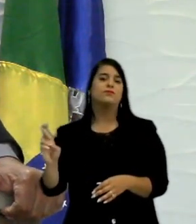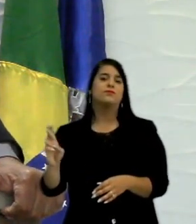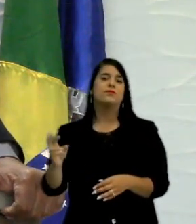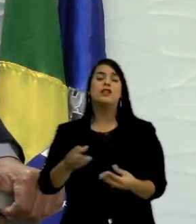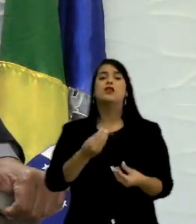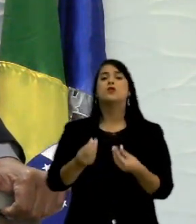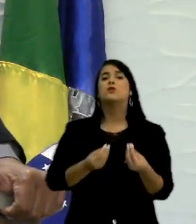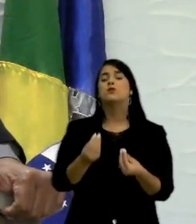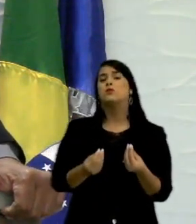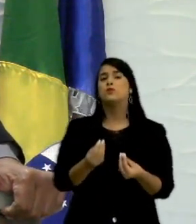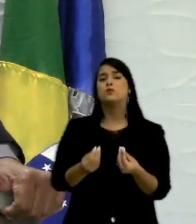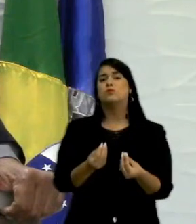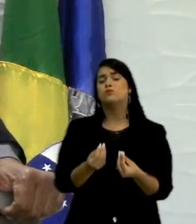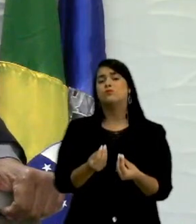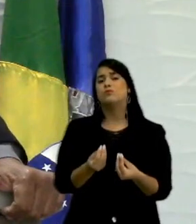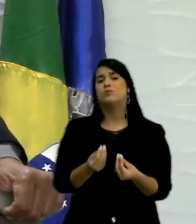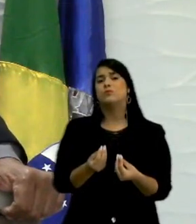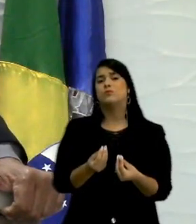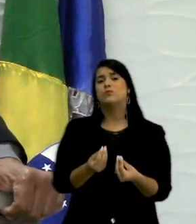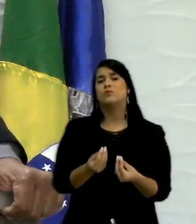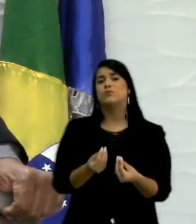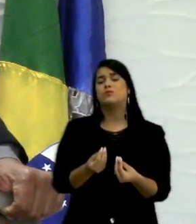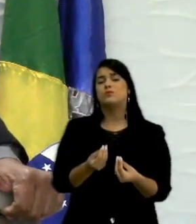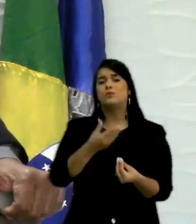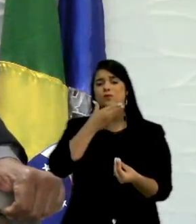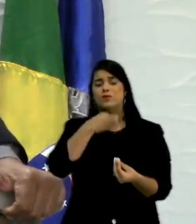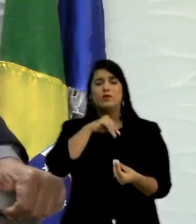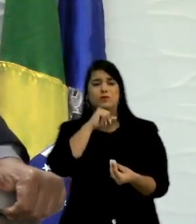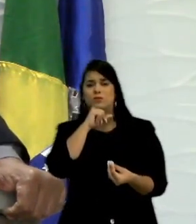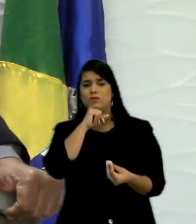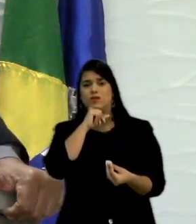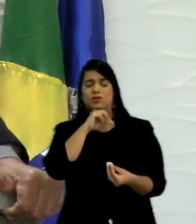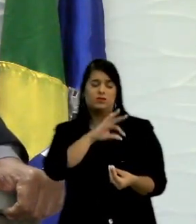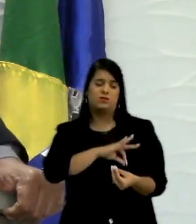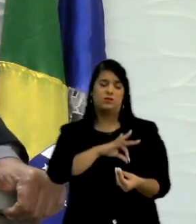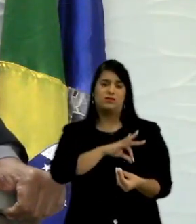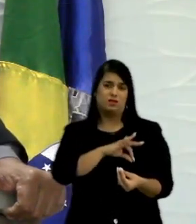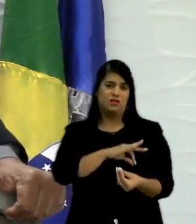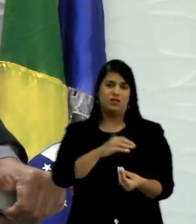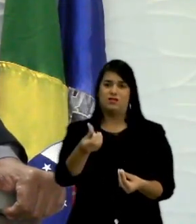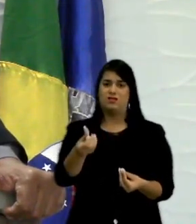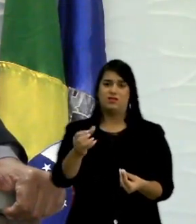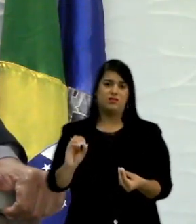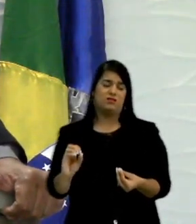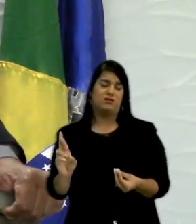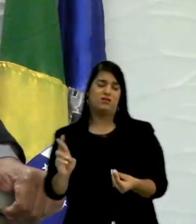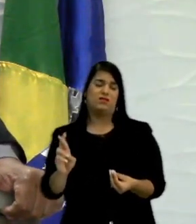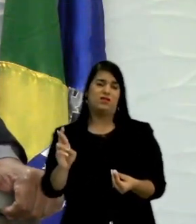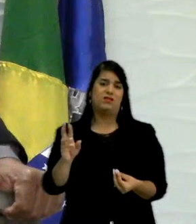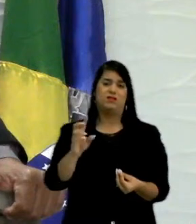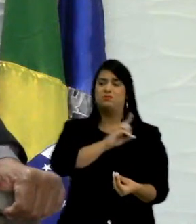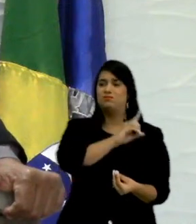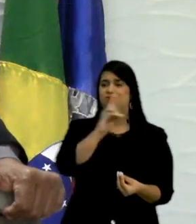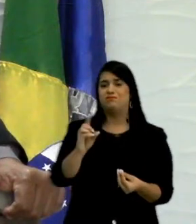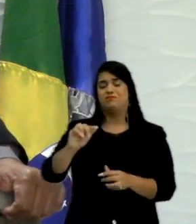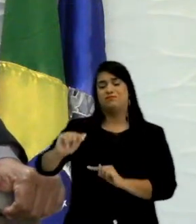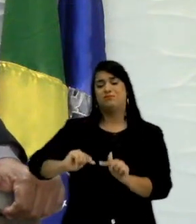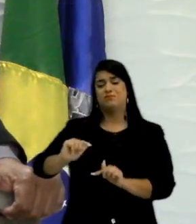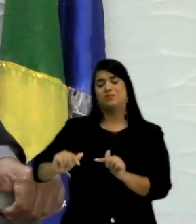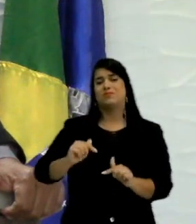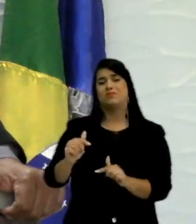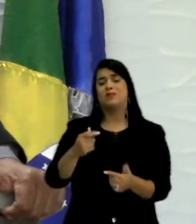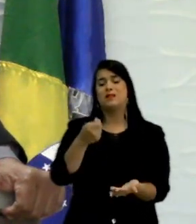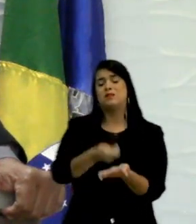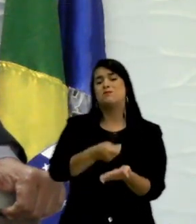é que um rapaz que ganha R$60 um dia, vai para um médico desse,